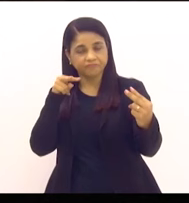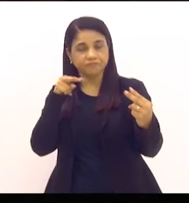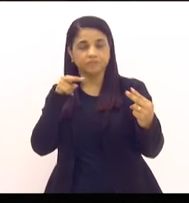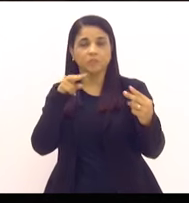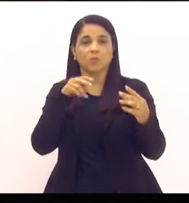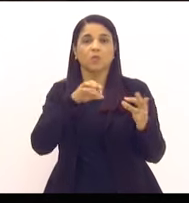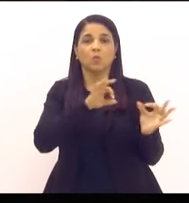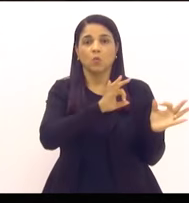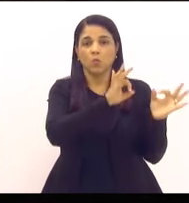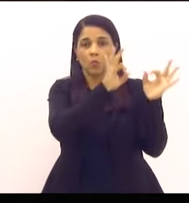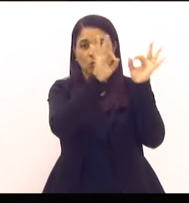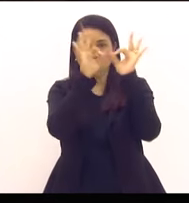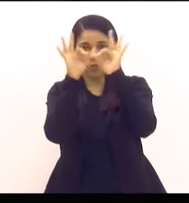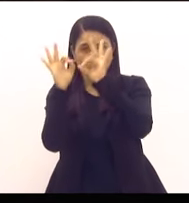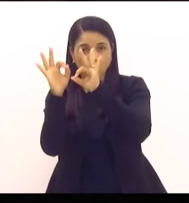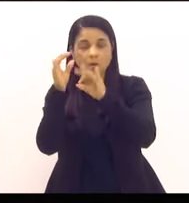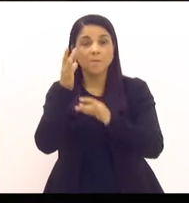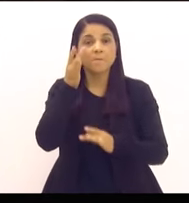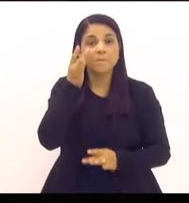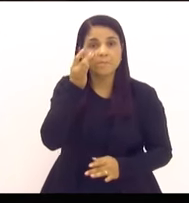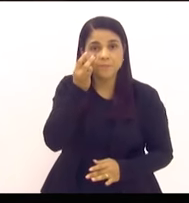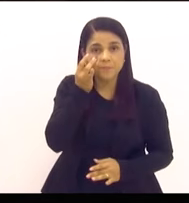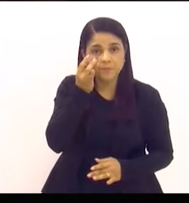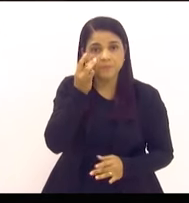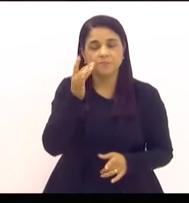de forma presencial.